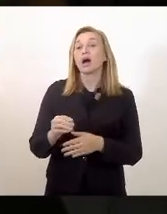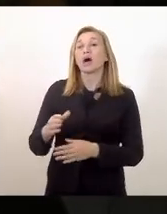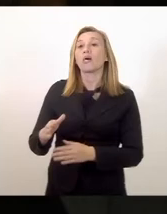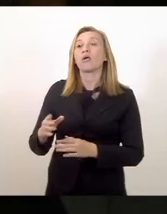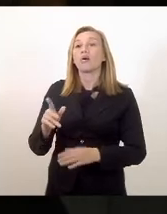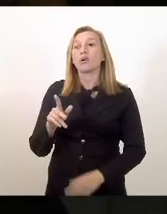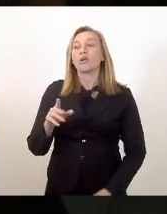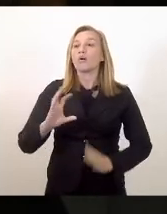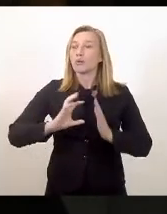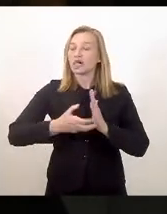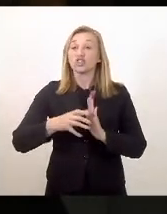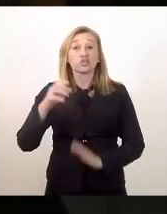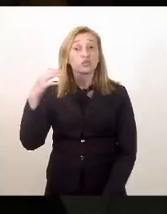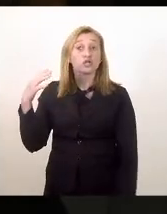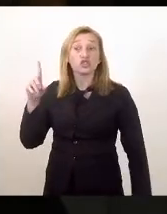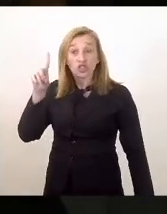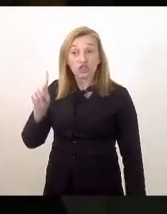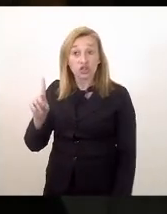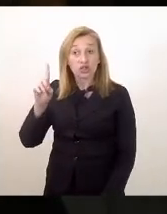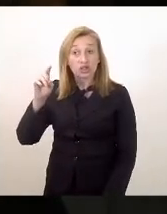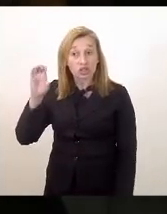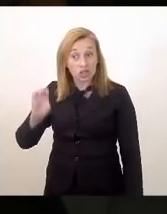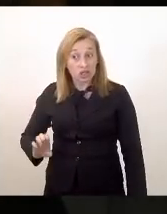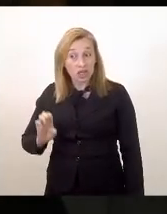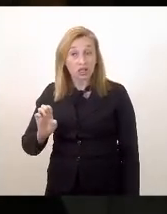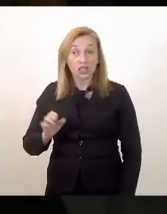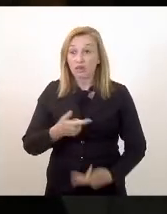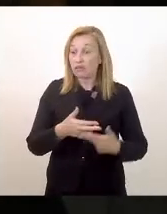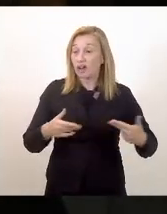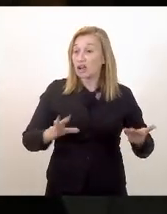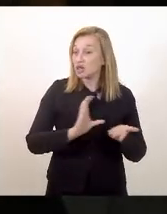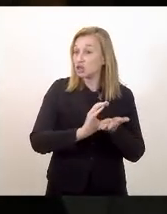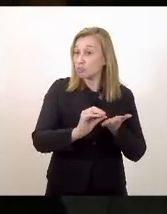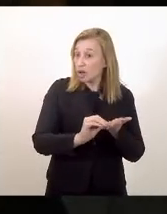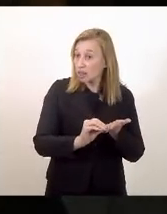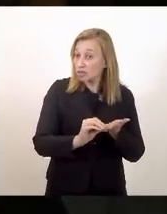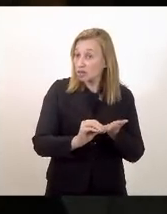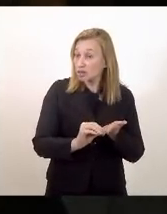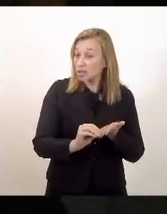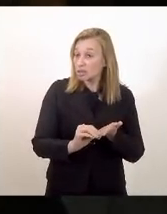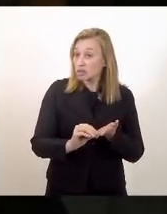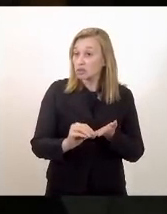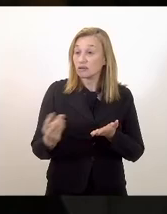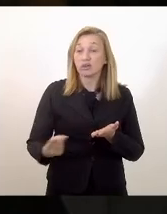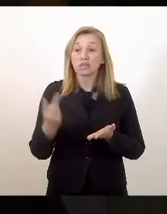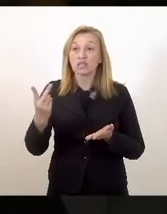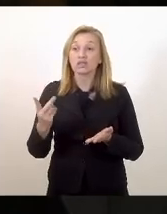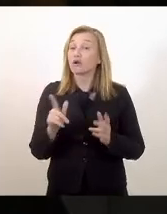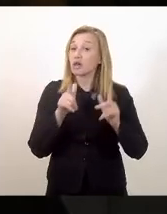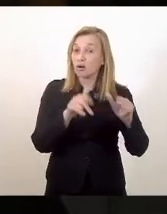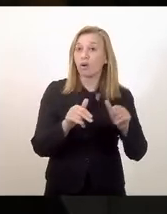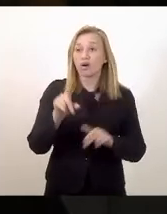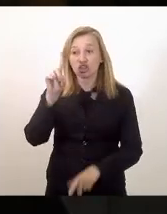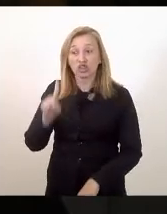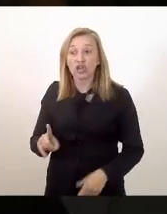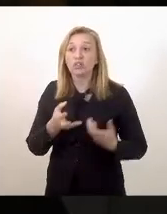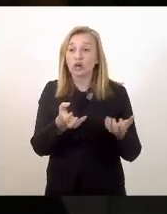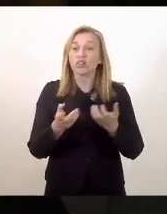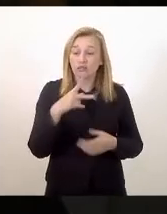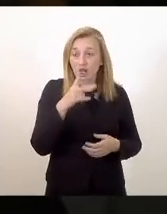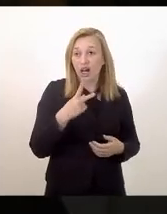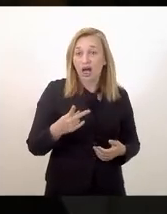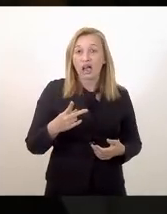estão juntos em muitas pautas se diferenciam em várias outras, em métodos, em posições, em prioridades, assim como no campo da direita, enfim. Então, eu quero dizer que eu